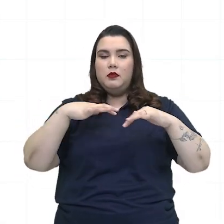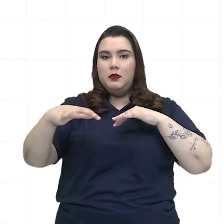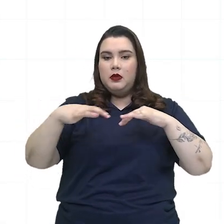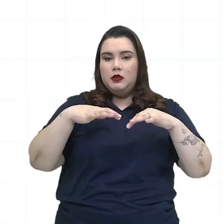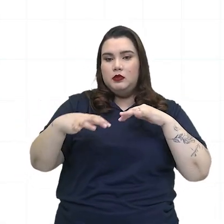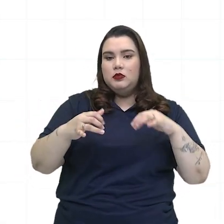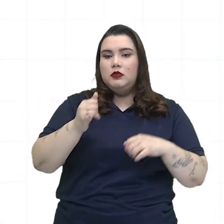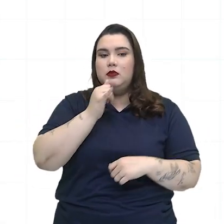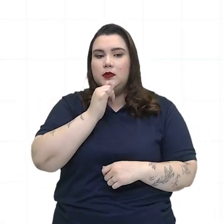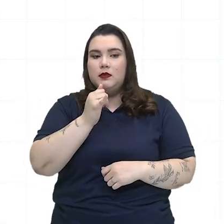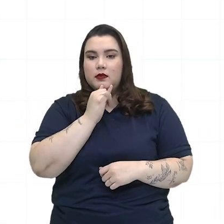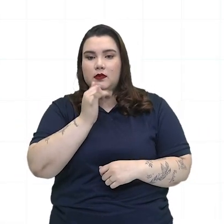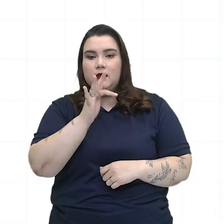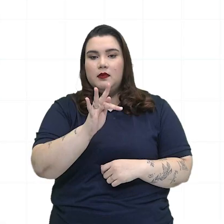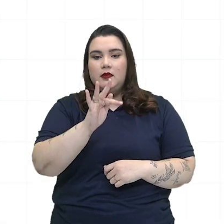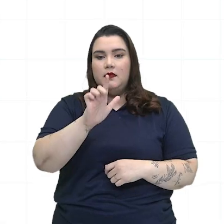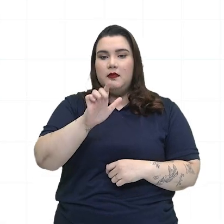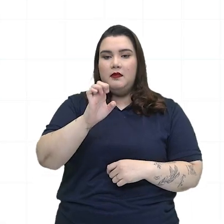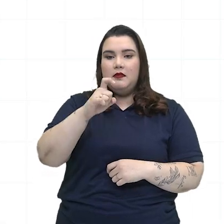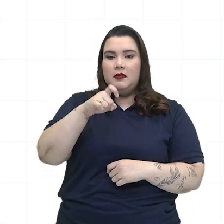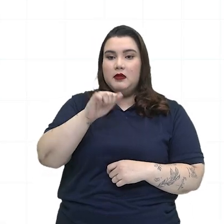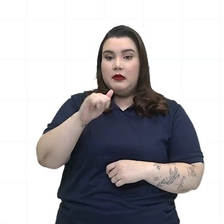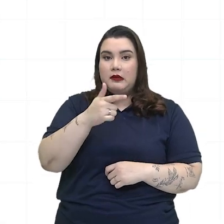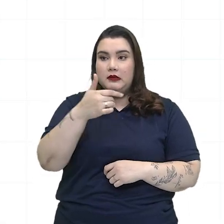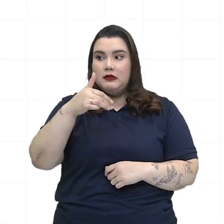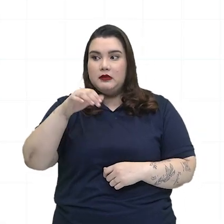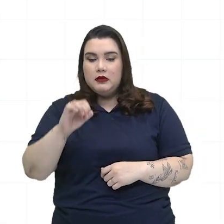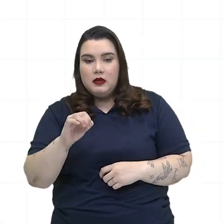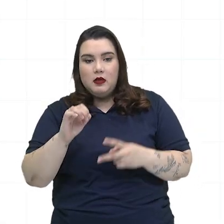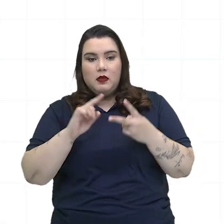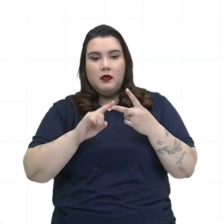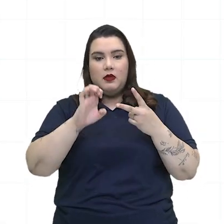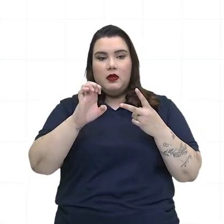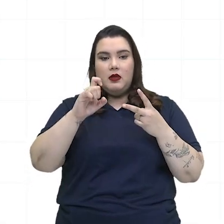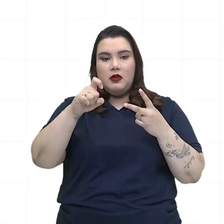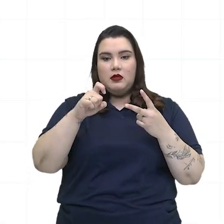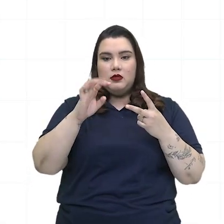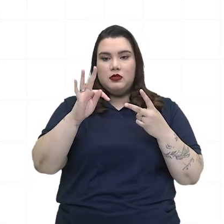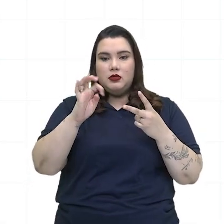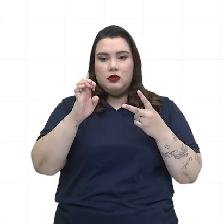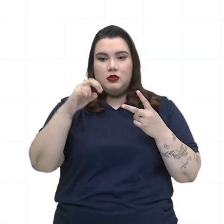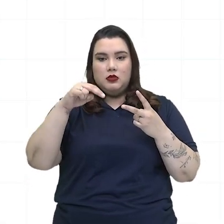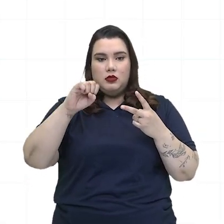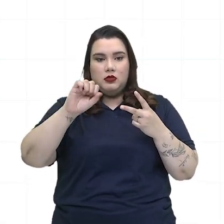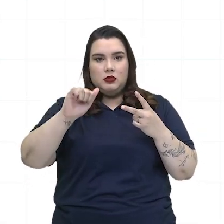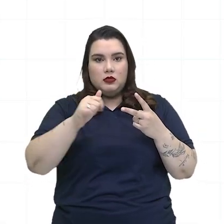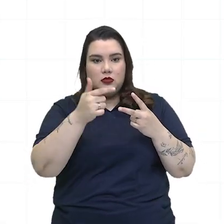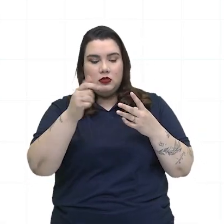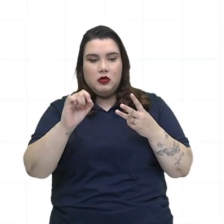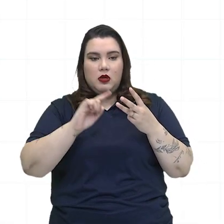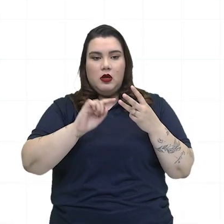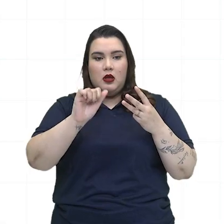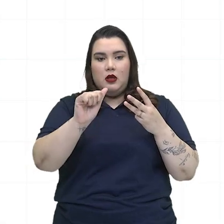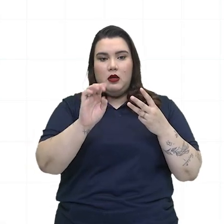né, movimentos como flexão, extensão,